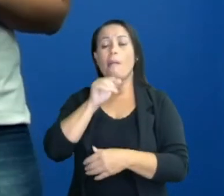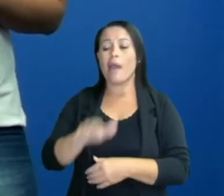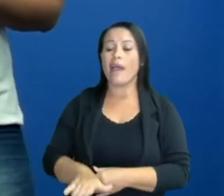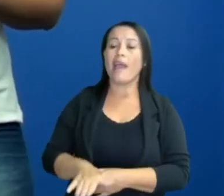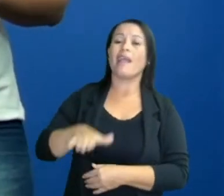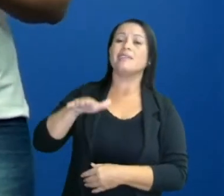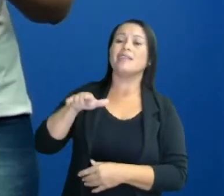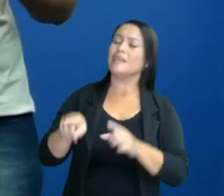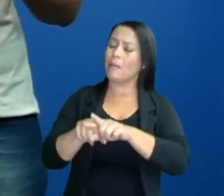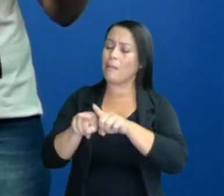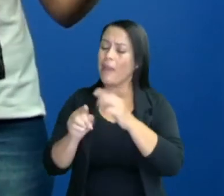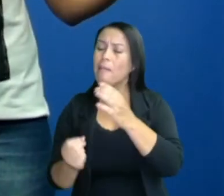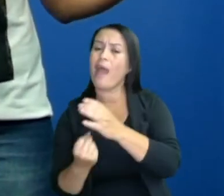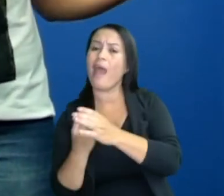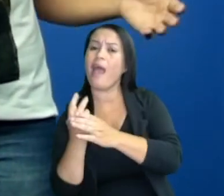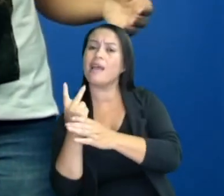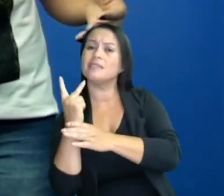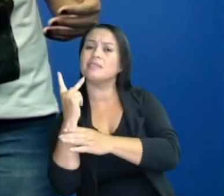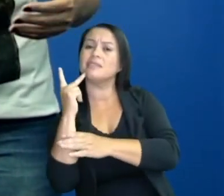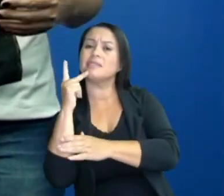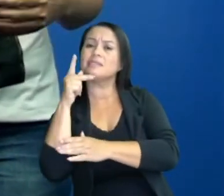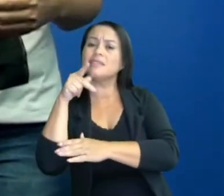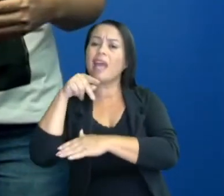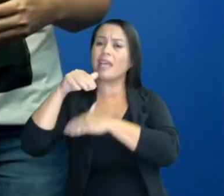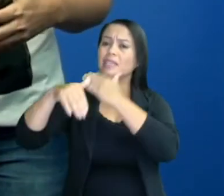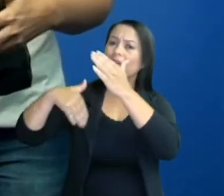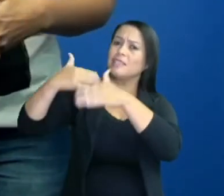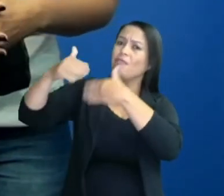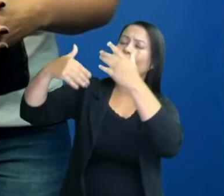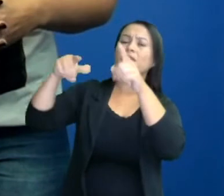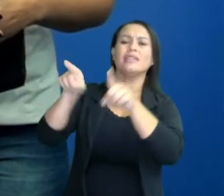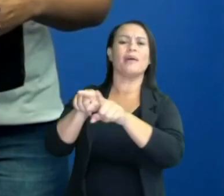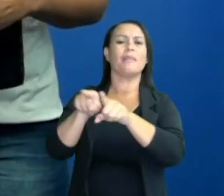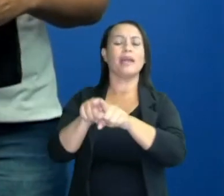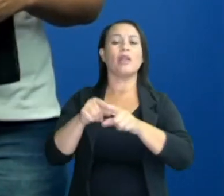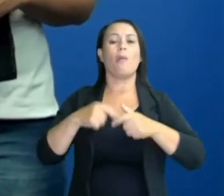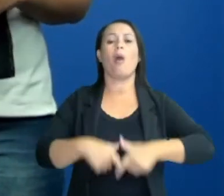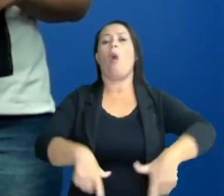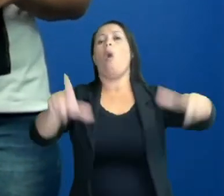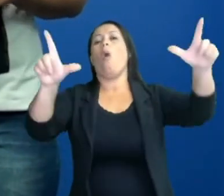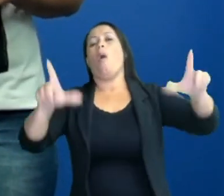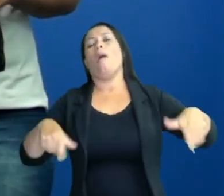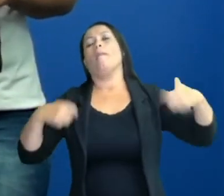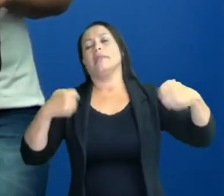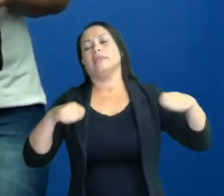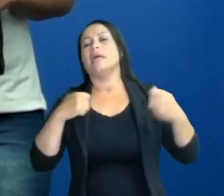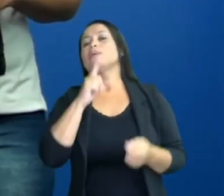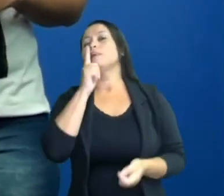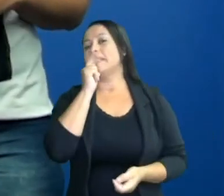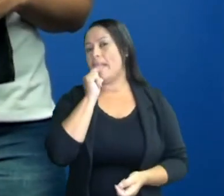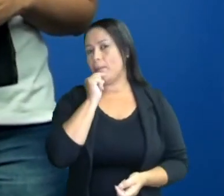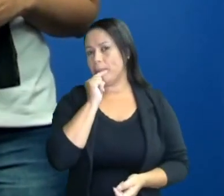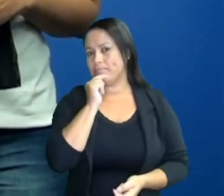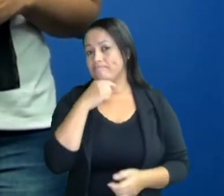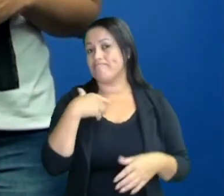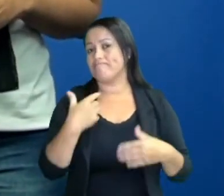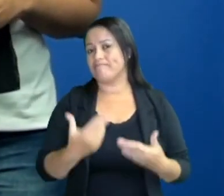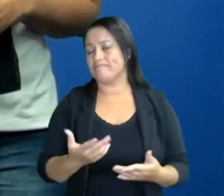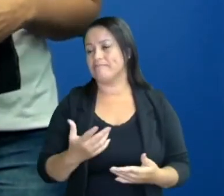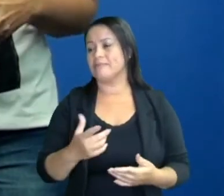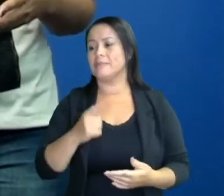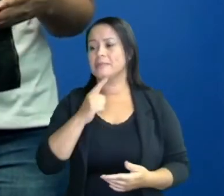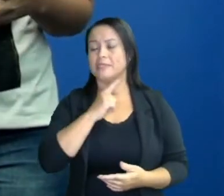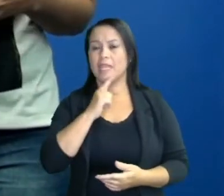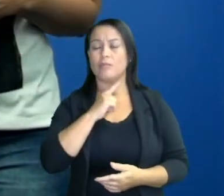desenvolver então quanto maior a minha extensão de terra para produzir mas eu vou precisar de água e aí